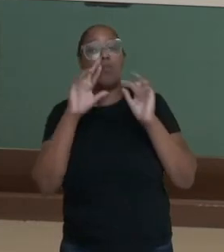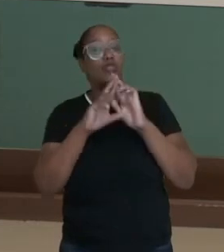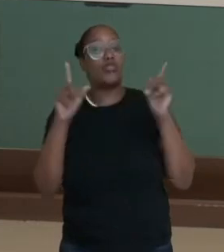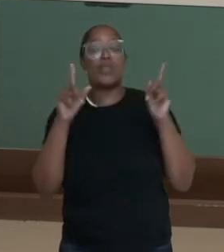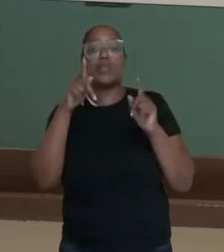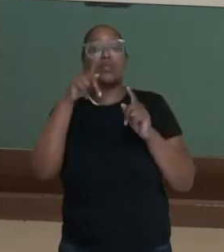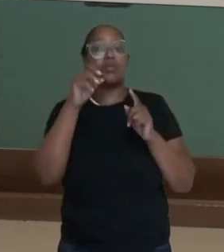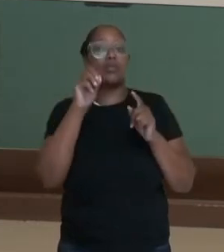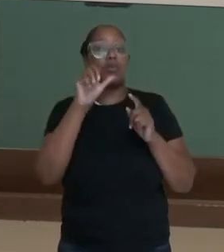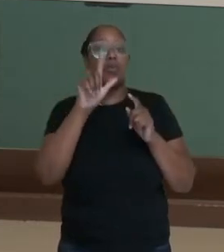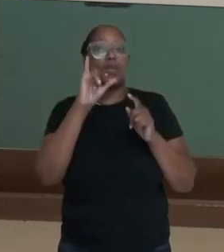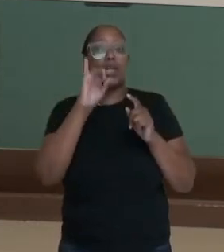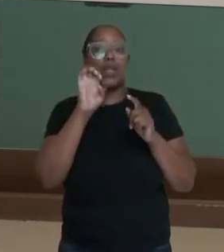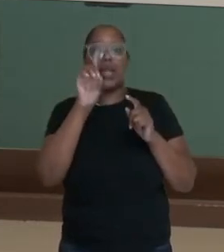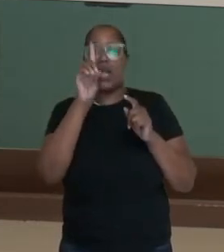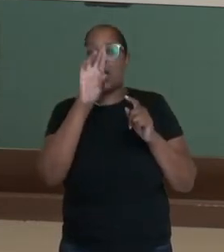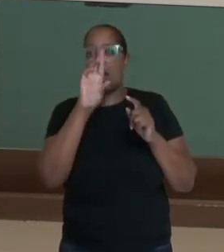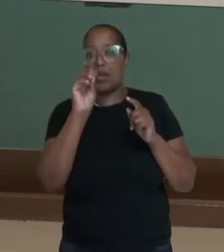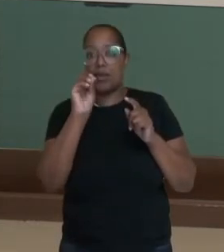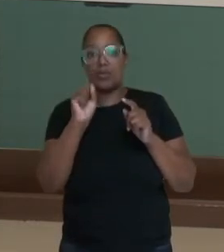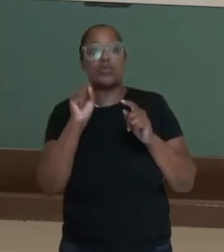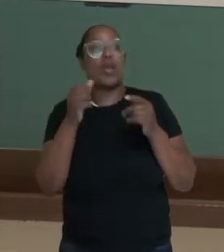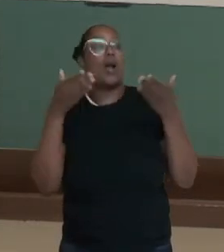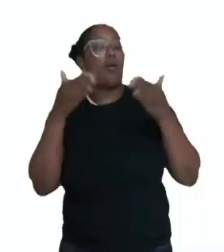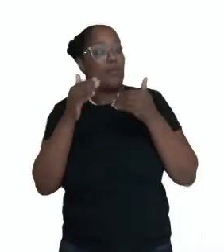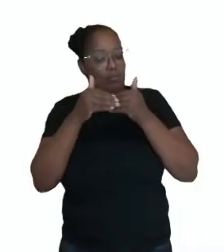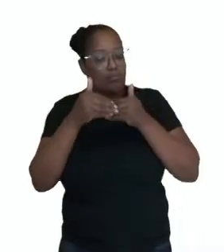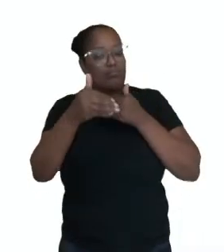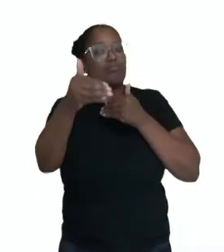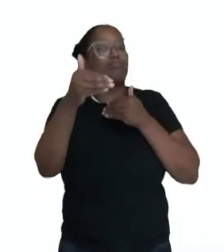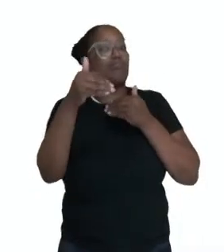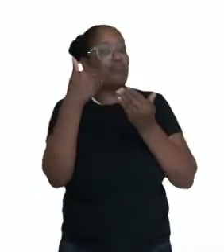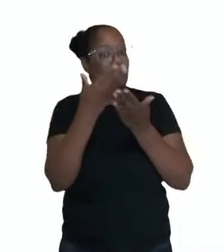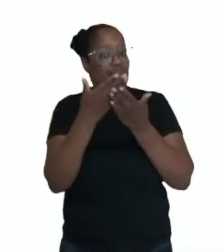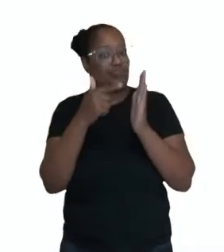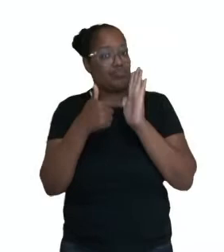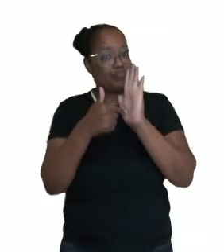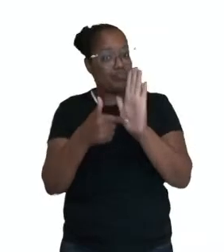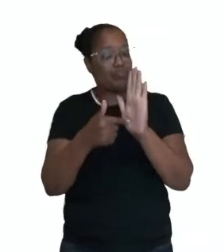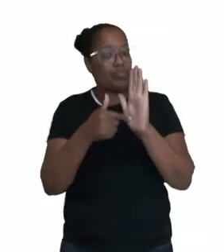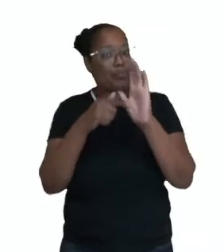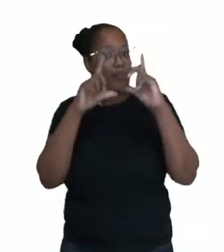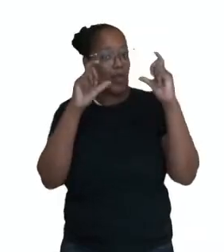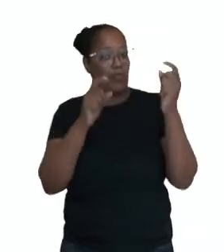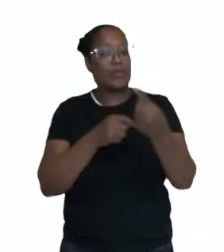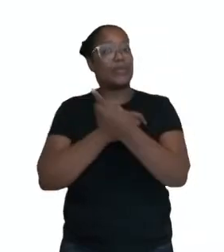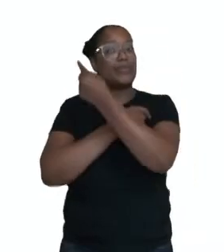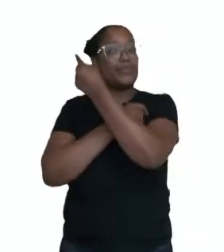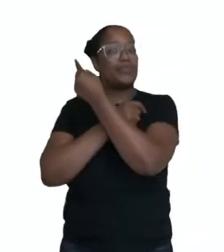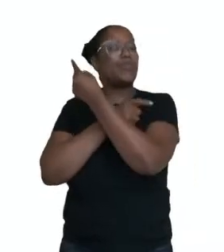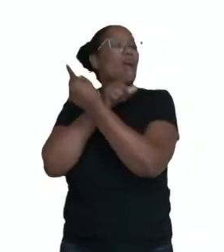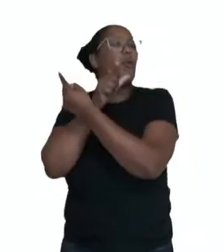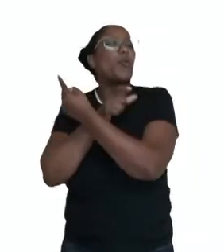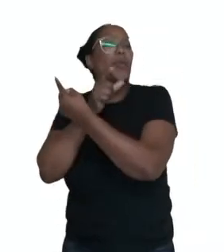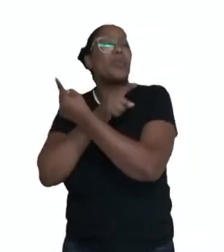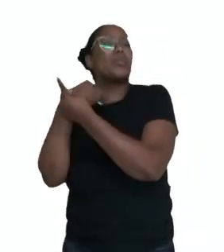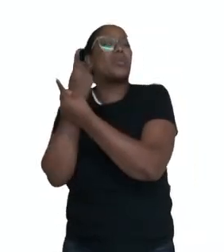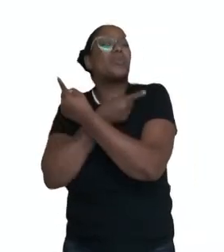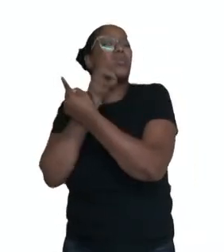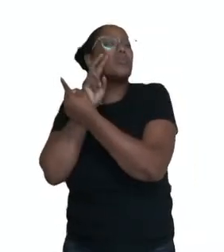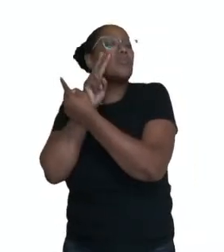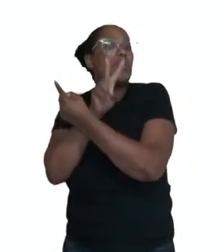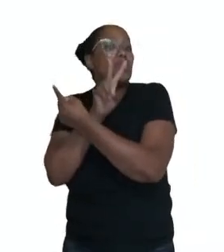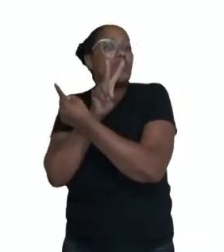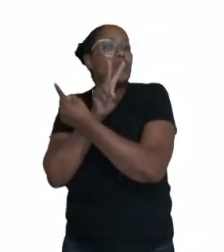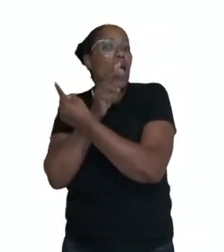vinha estudando até agora. Tranquilo, gente? Então vamos à frente. Aonde que a gente aplica, aonde que a gente vê o cilindro na